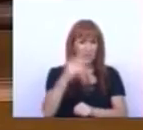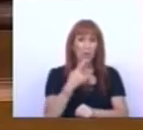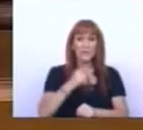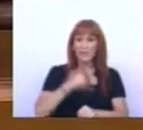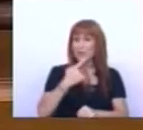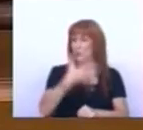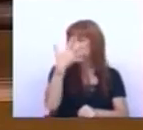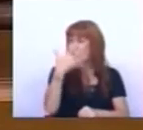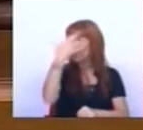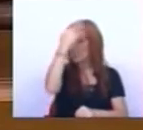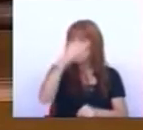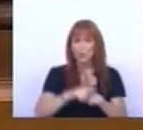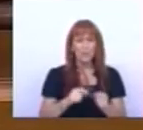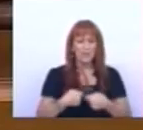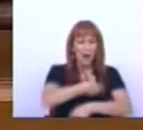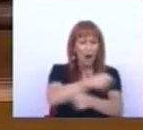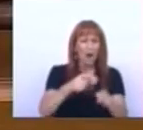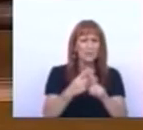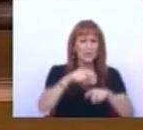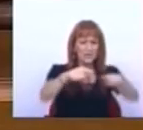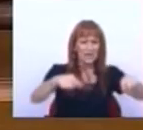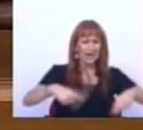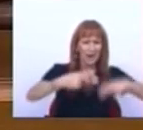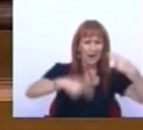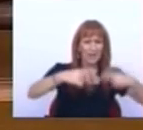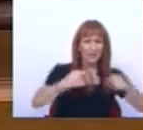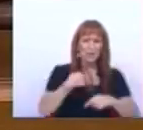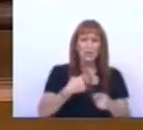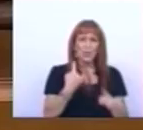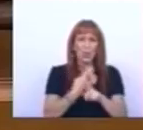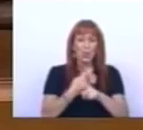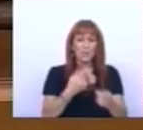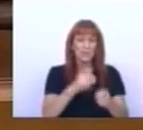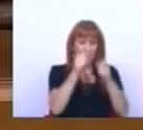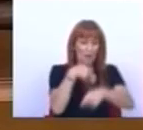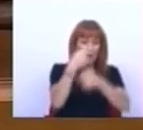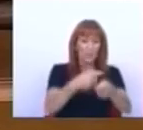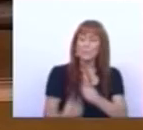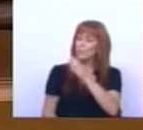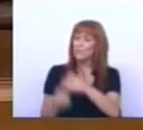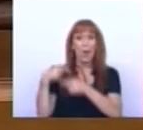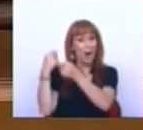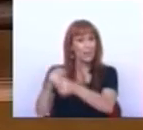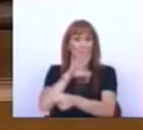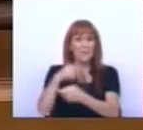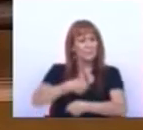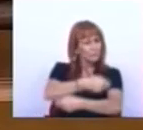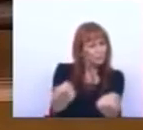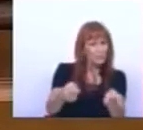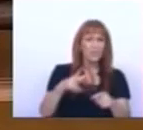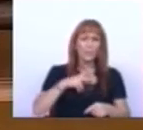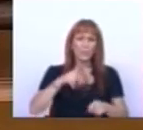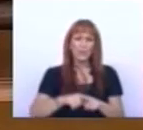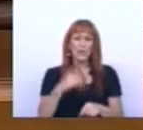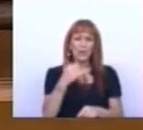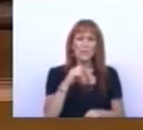repito, 5% do abastecimento das cantinas públicas em produtos agrícolas passar a ter origem na agricultura familiar portuguesa